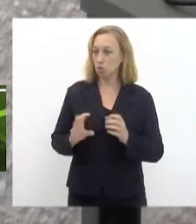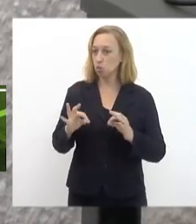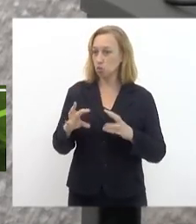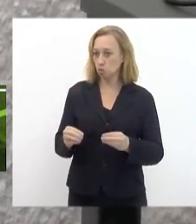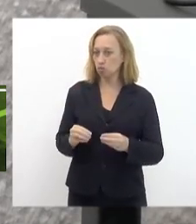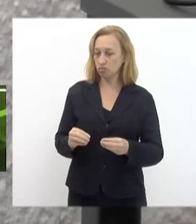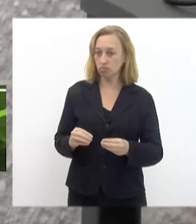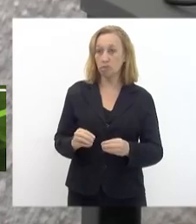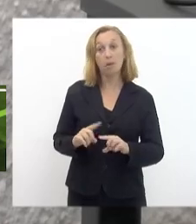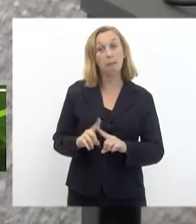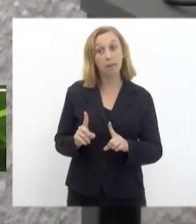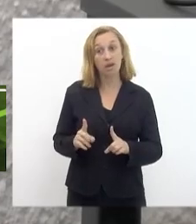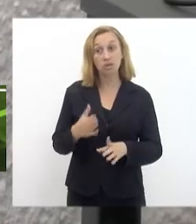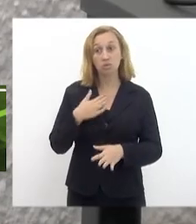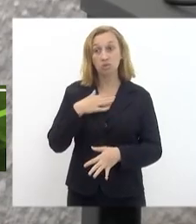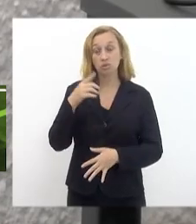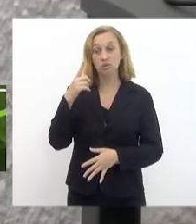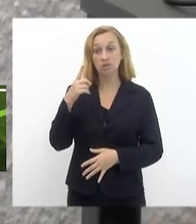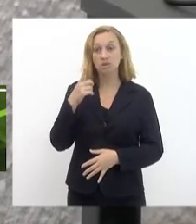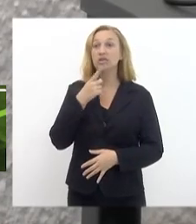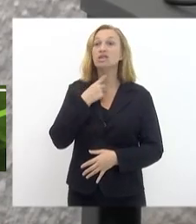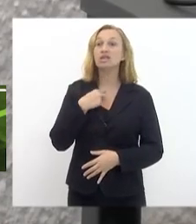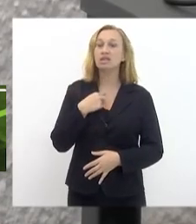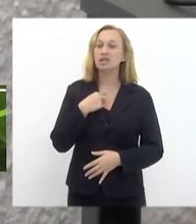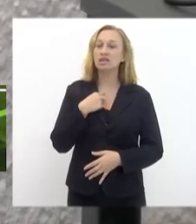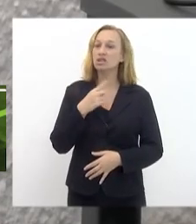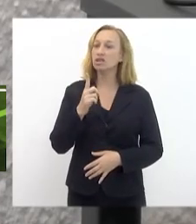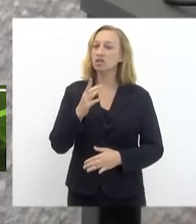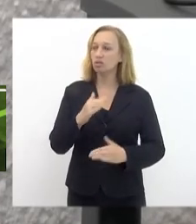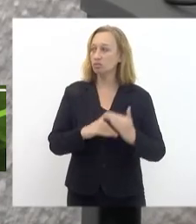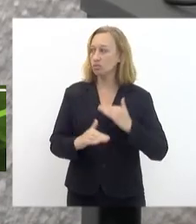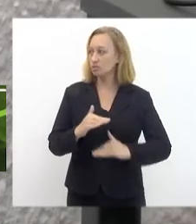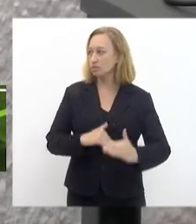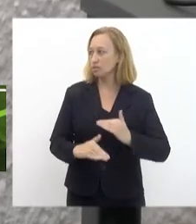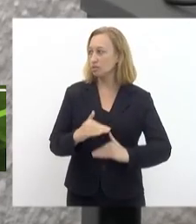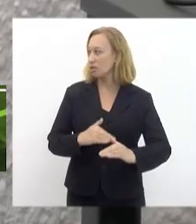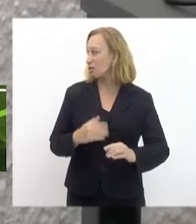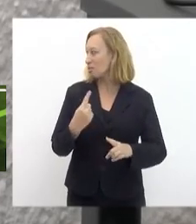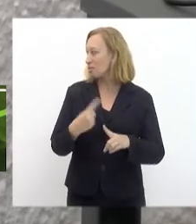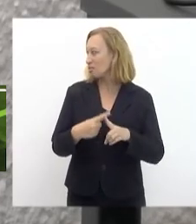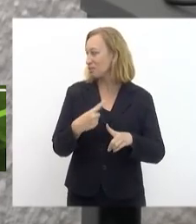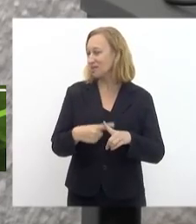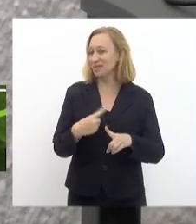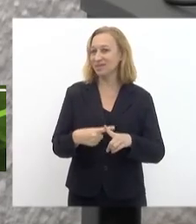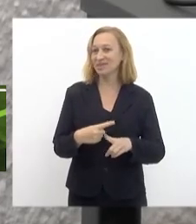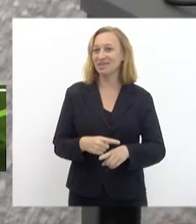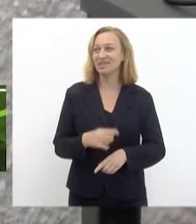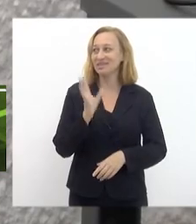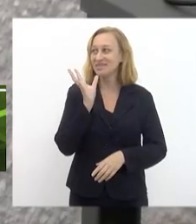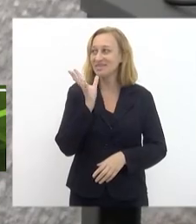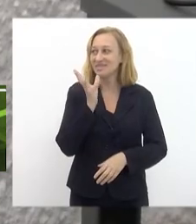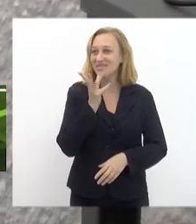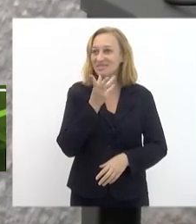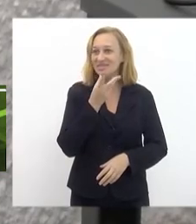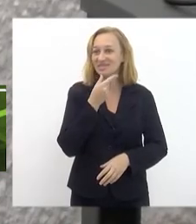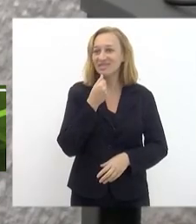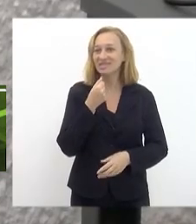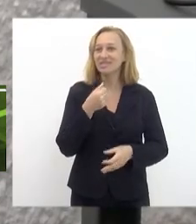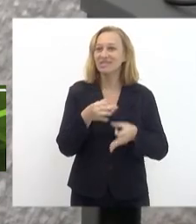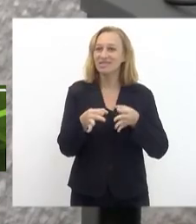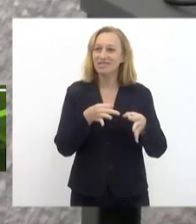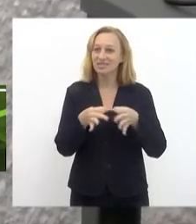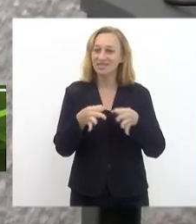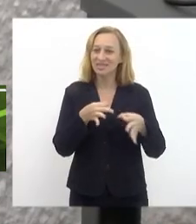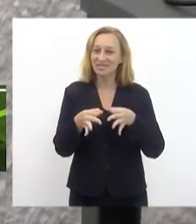feito mas a minha expectativa que não haja pelo menos de continuidade porque demora você organizar uma